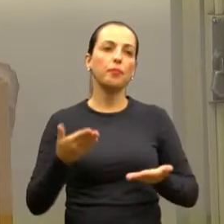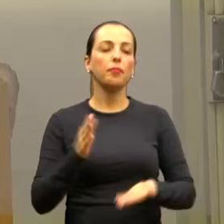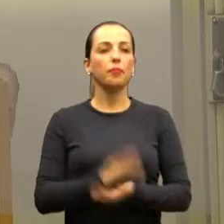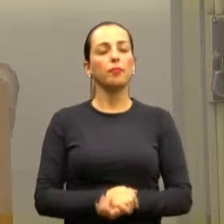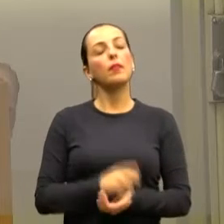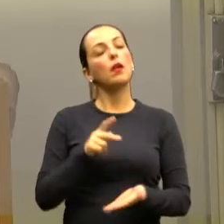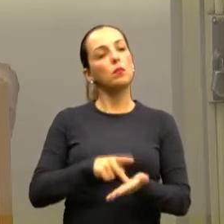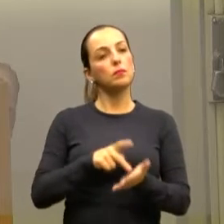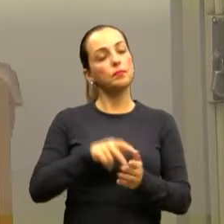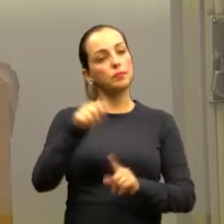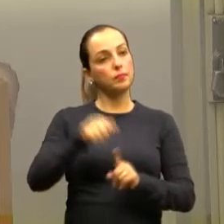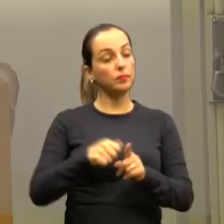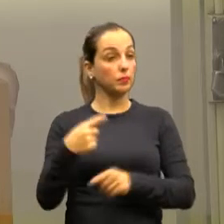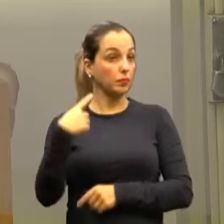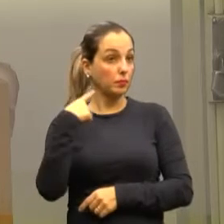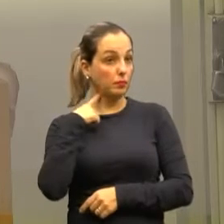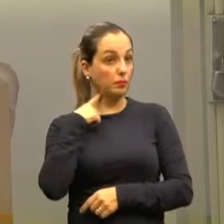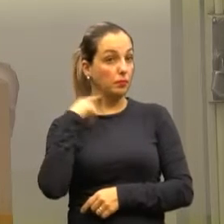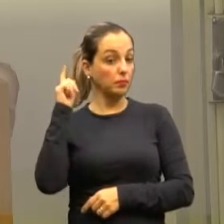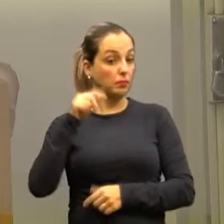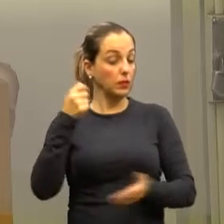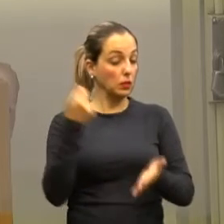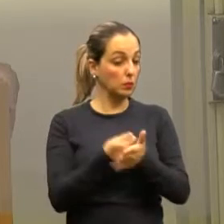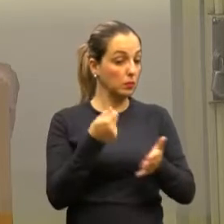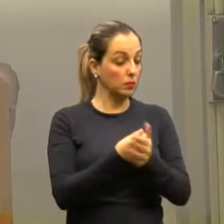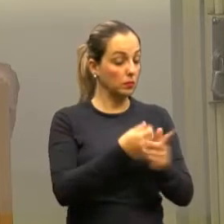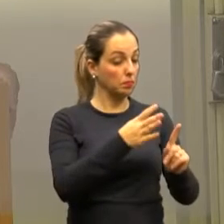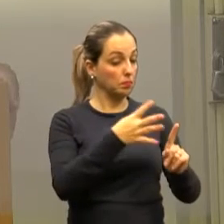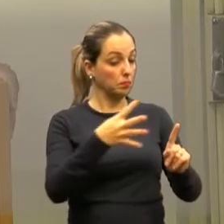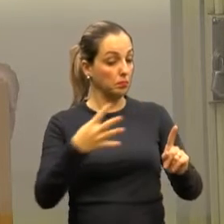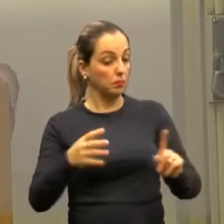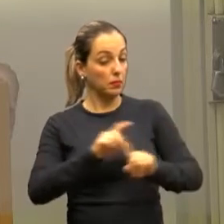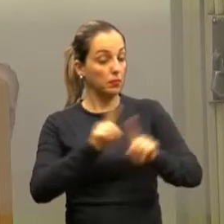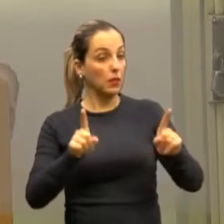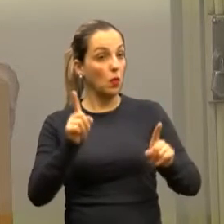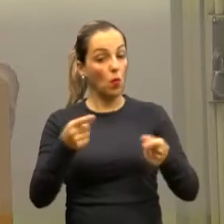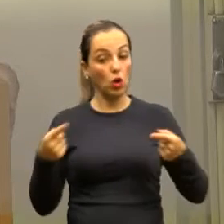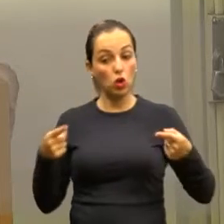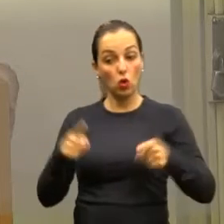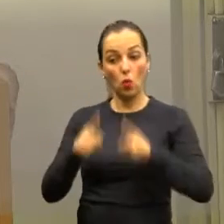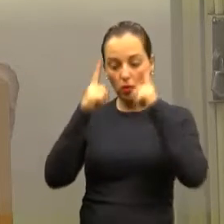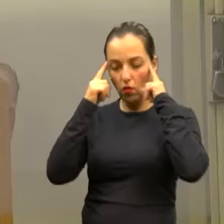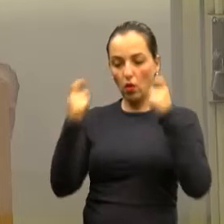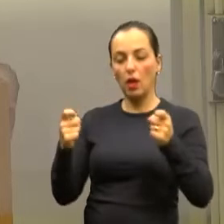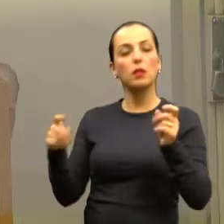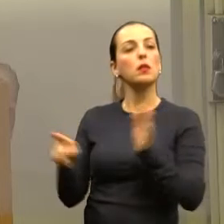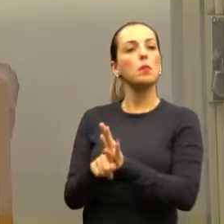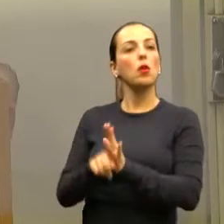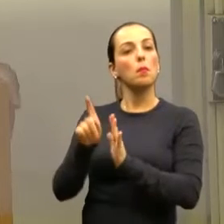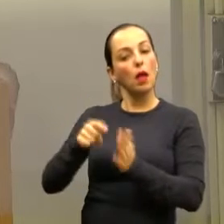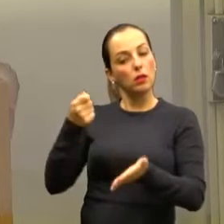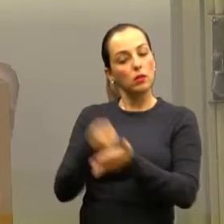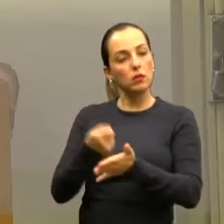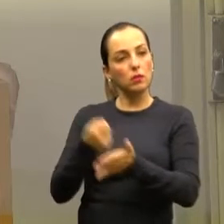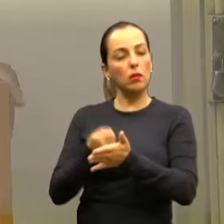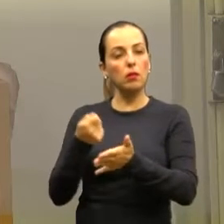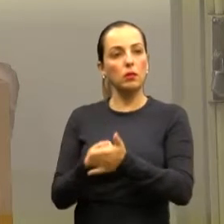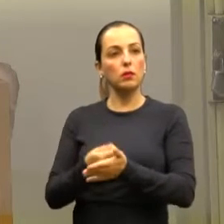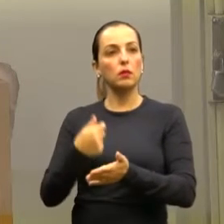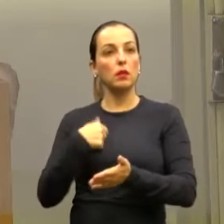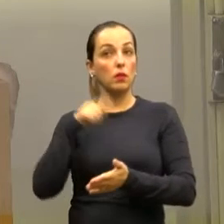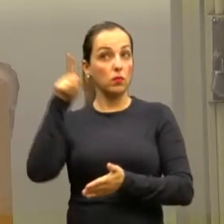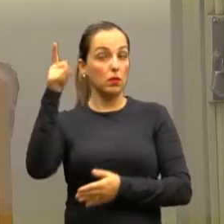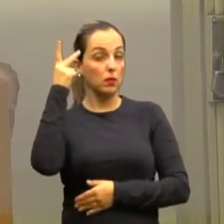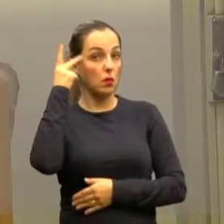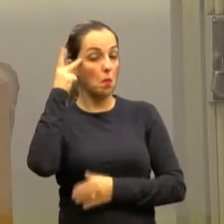o mês de maio no representa a soma a luta do SBT não é representa uma luta contra violência é porque eu